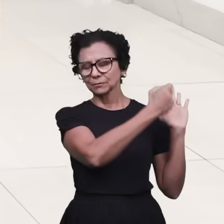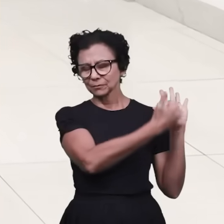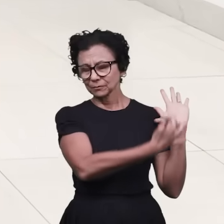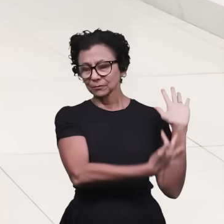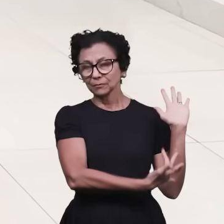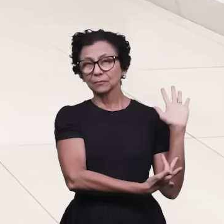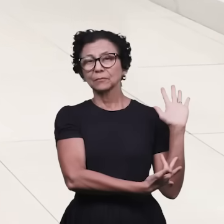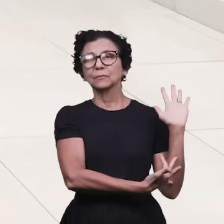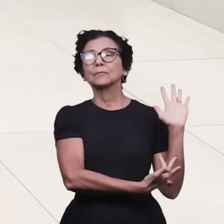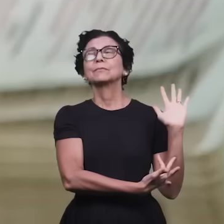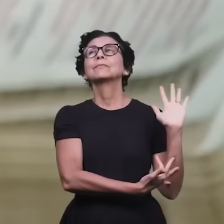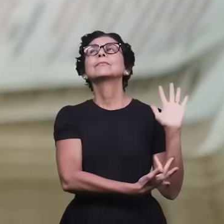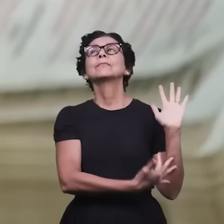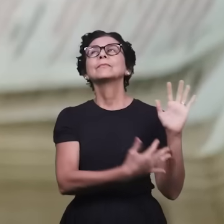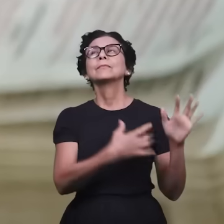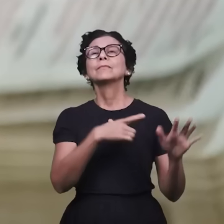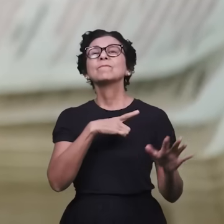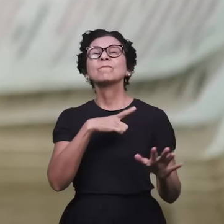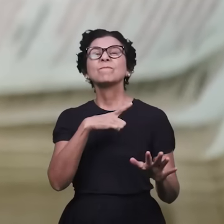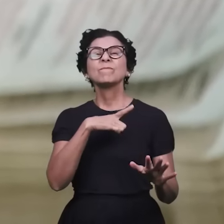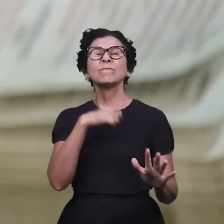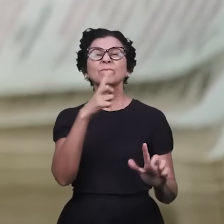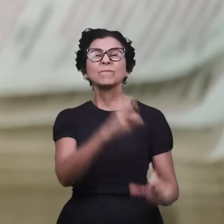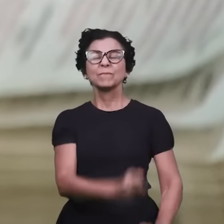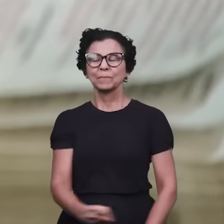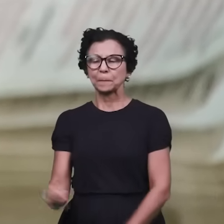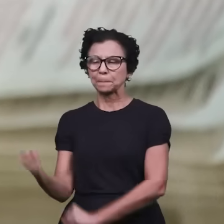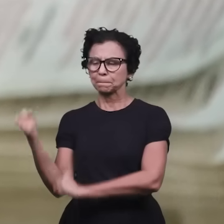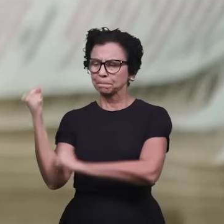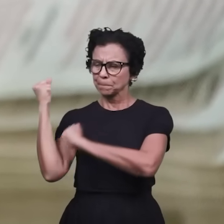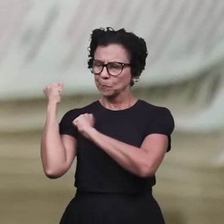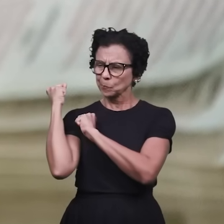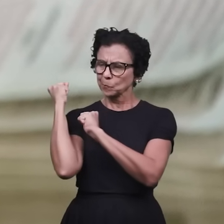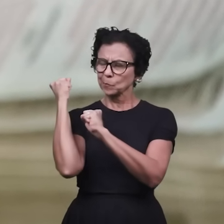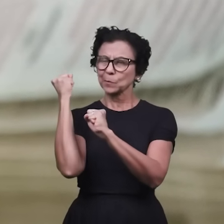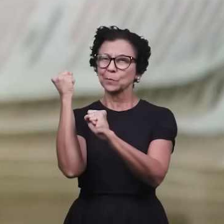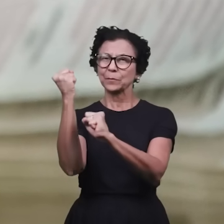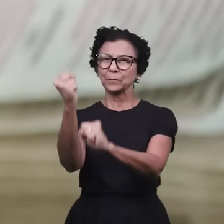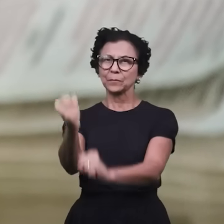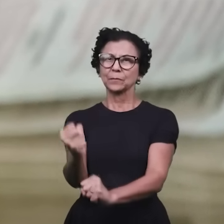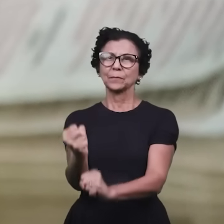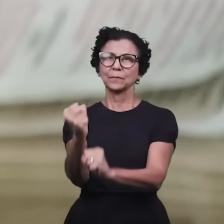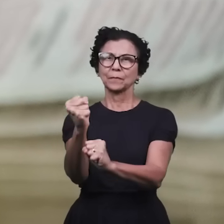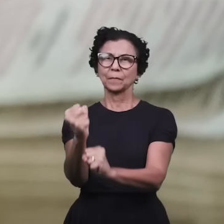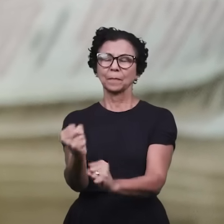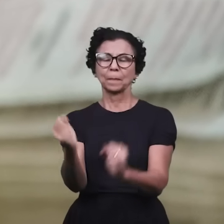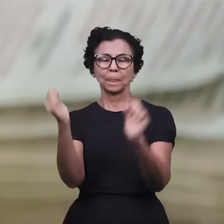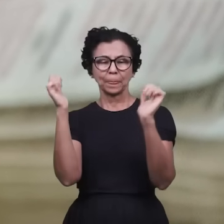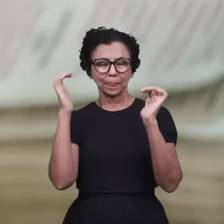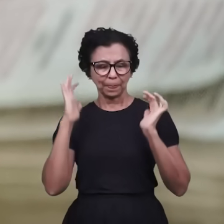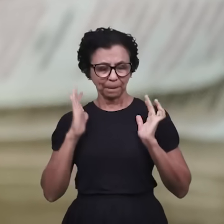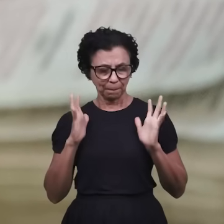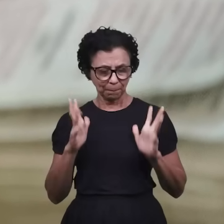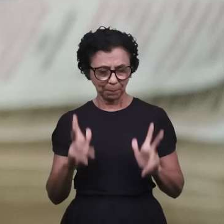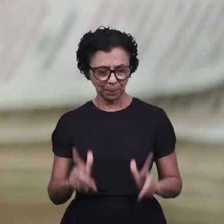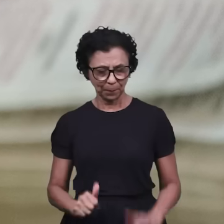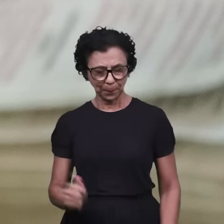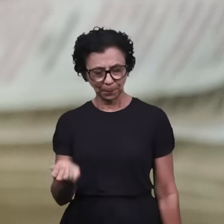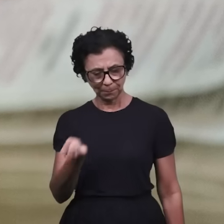na cruz tem poder para me